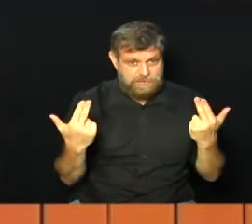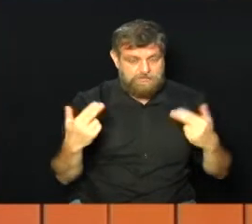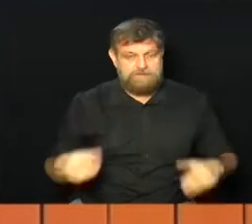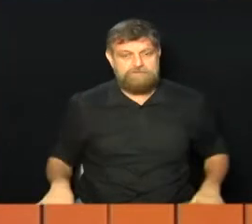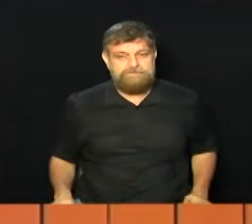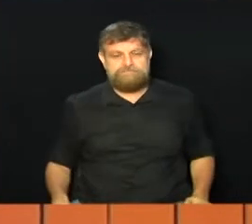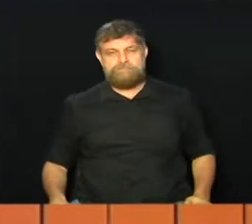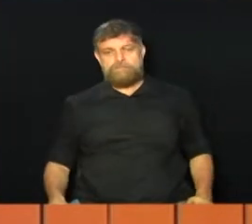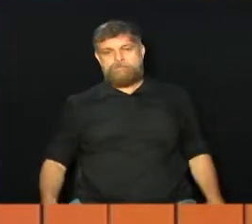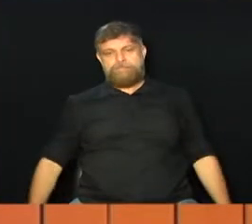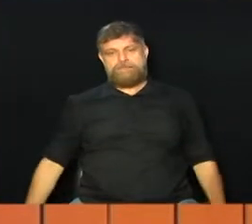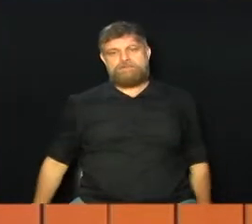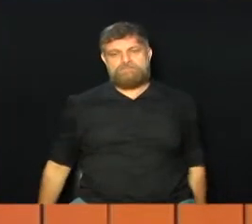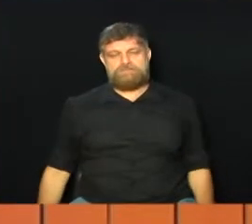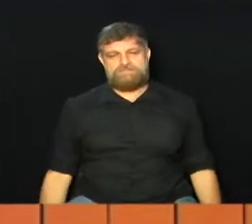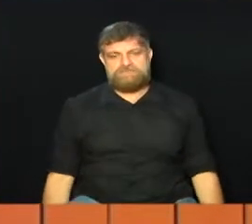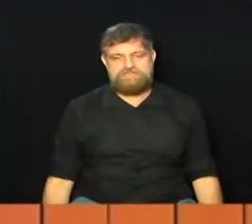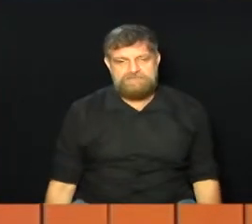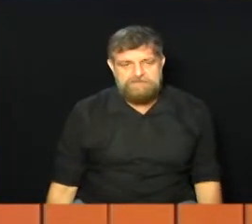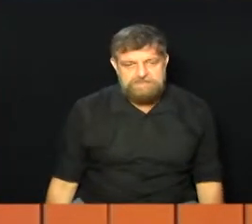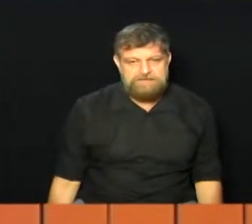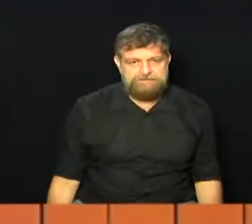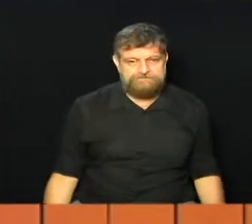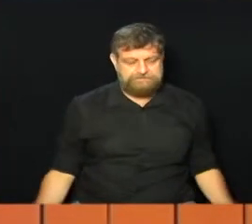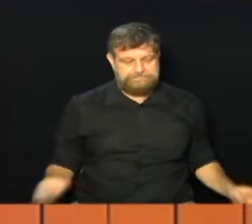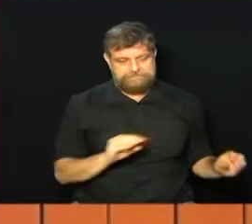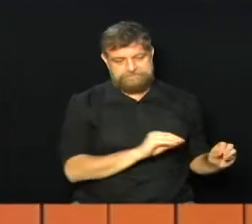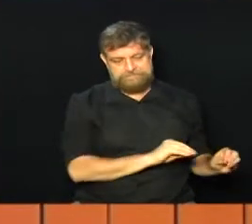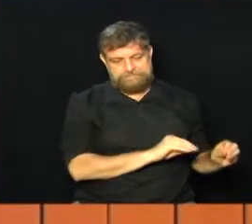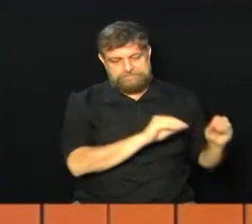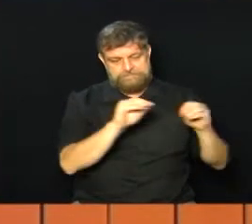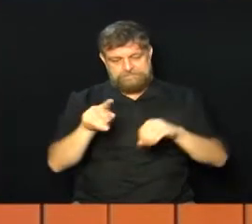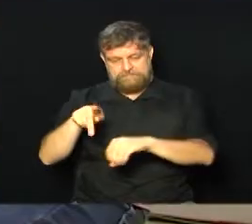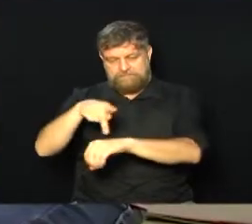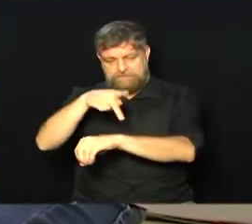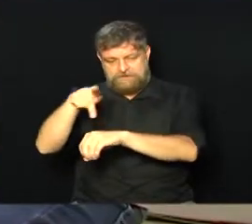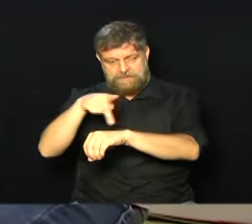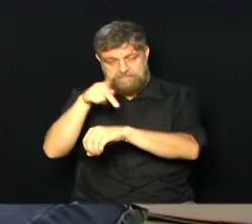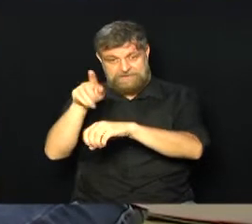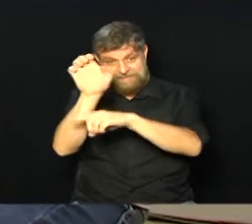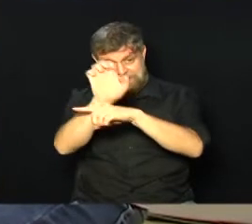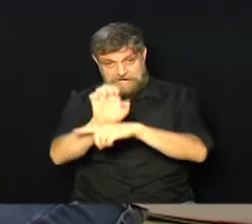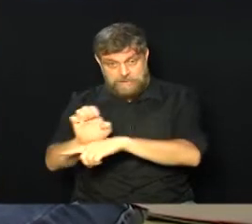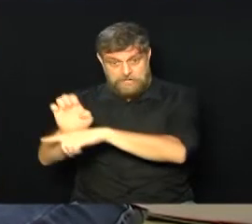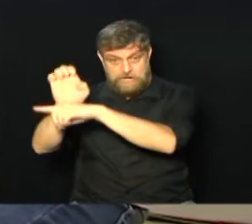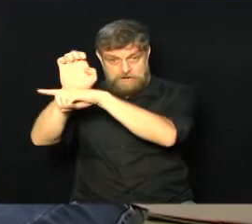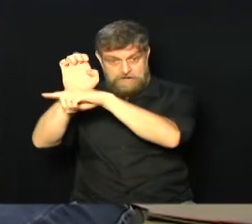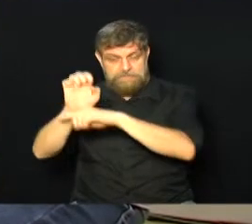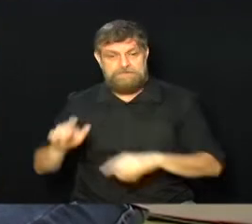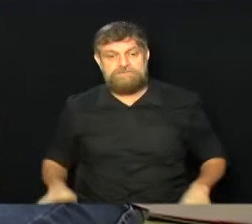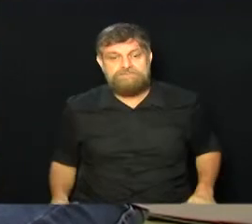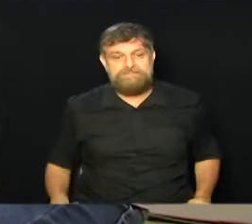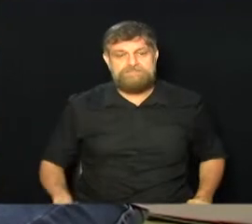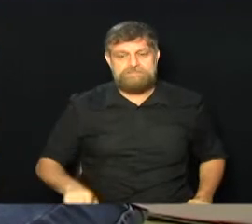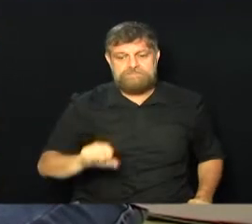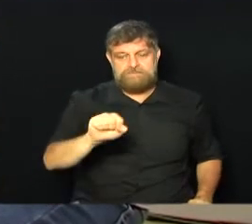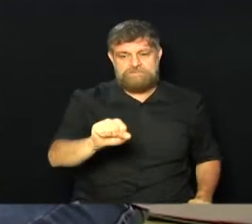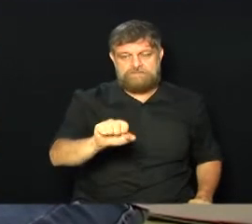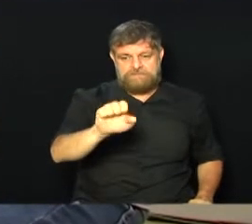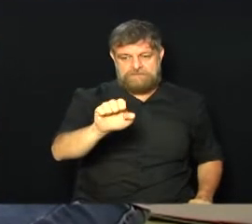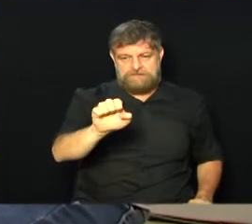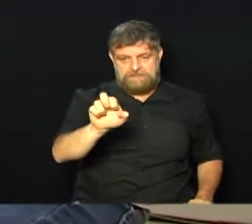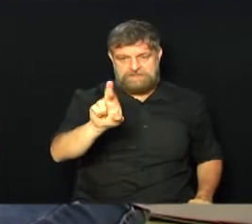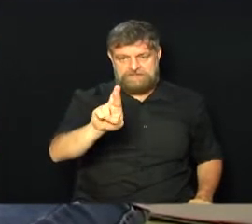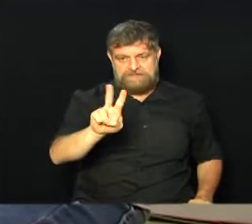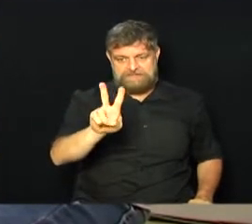foi atuar também no futebol sérvio, né? Como é que foi essa experiência, morar no leste europeu? Na Turquia deu muito certo e na Sérvia teve mais